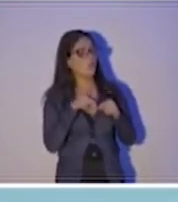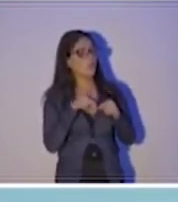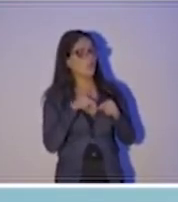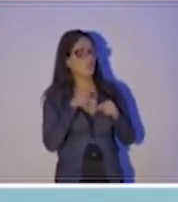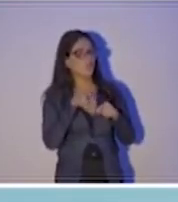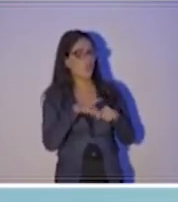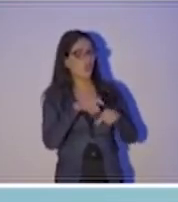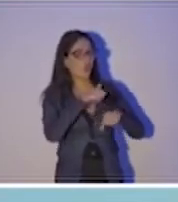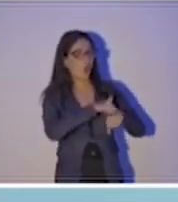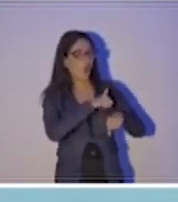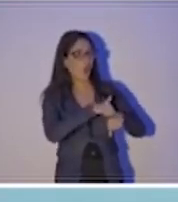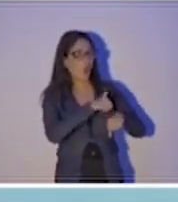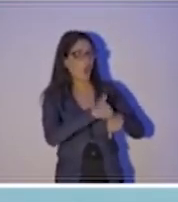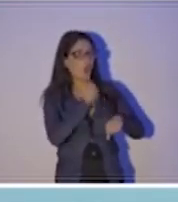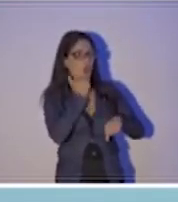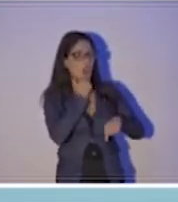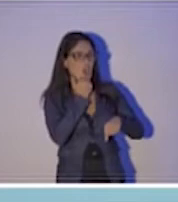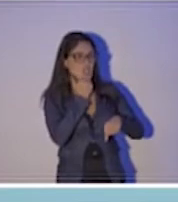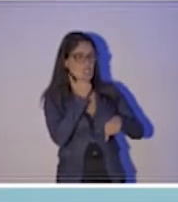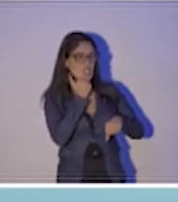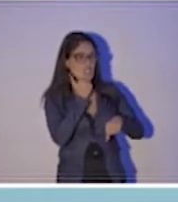osso da educação.